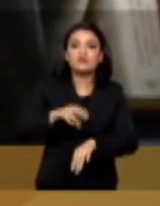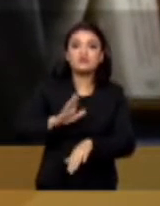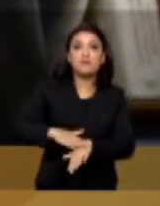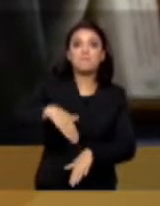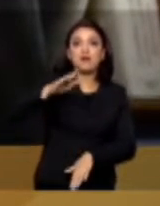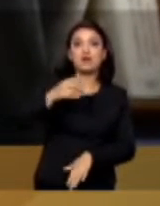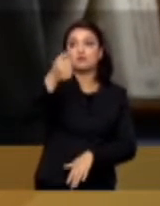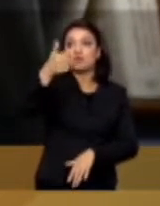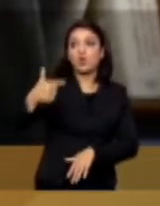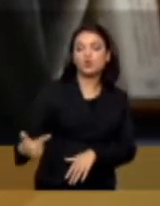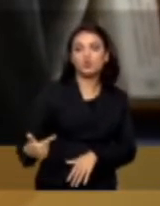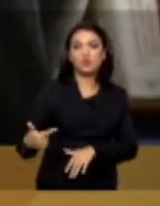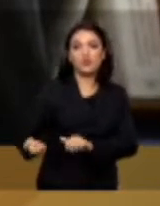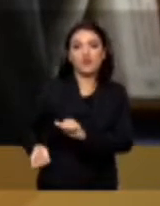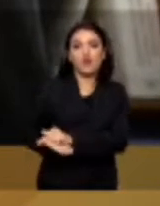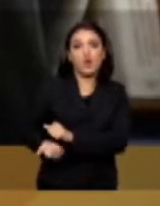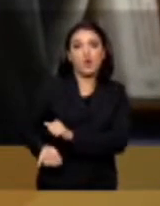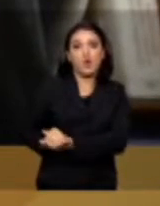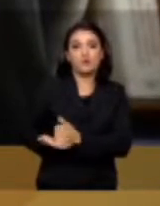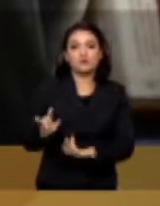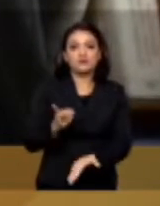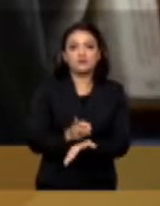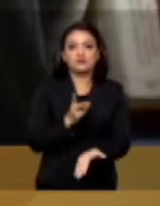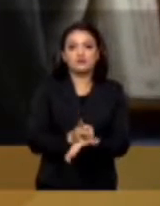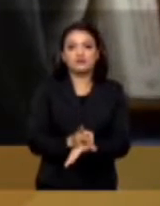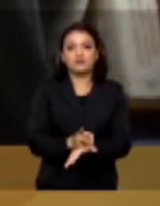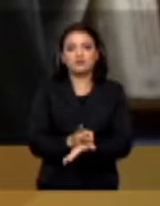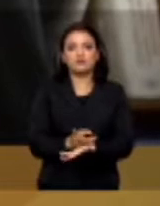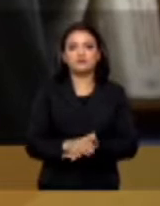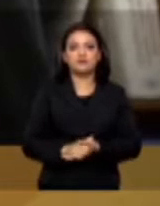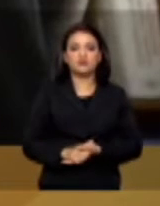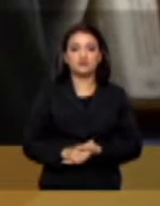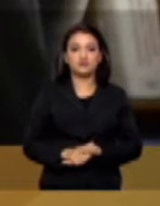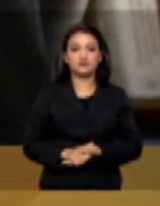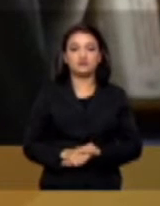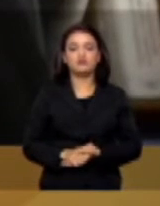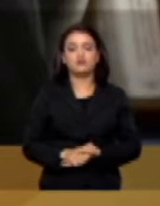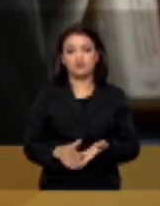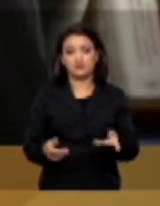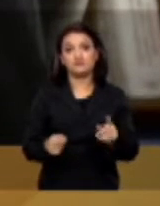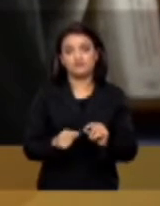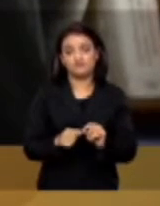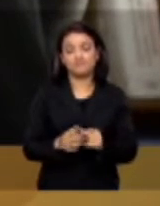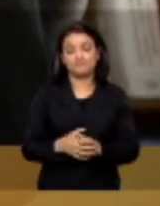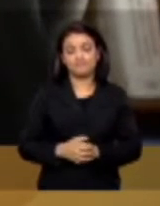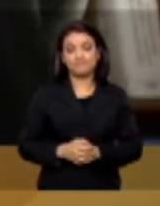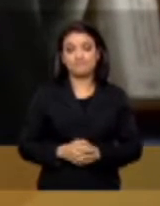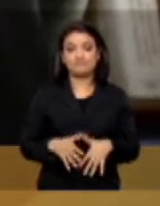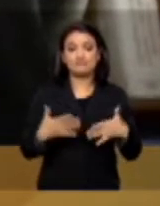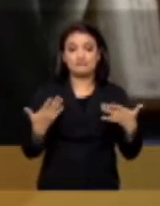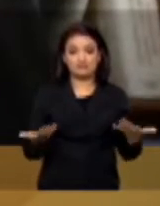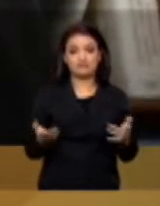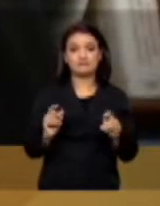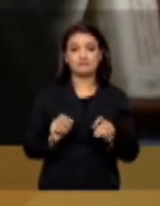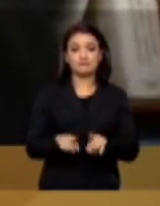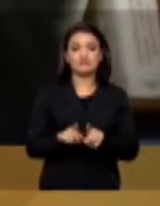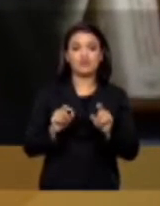prejuízos econômicos do que aquele que ela valia ter sido desviado com a corrupção. Isto